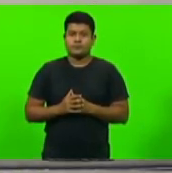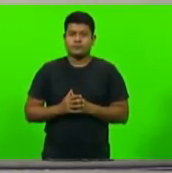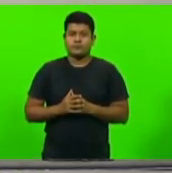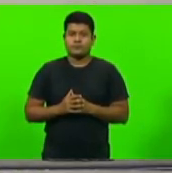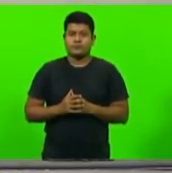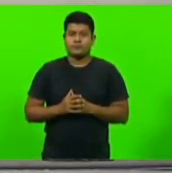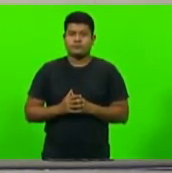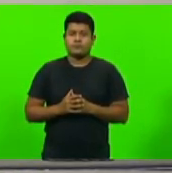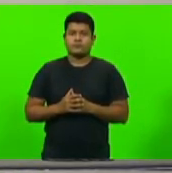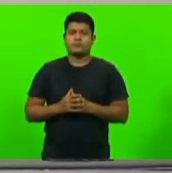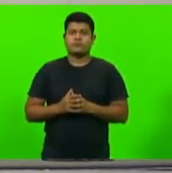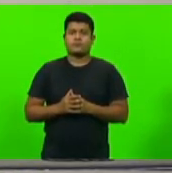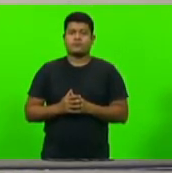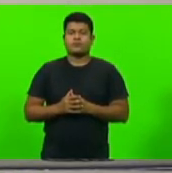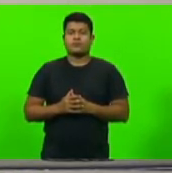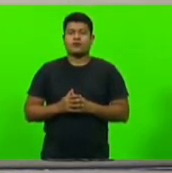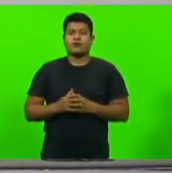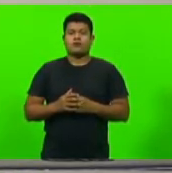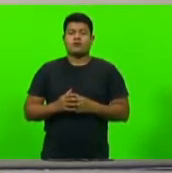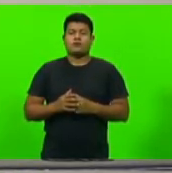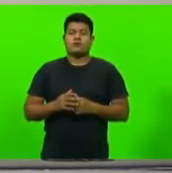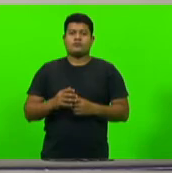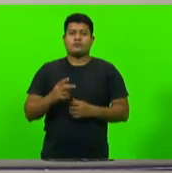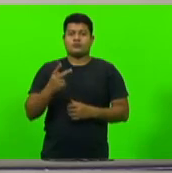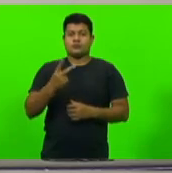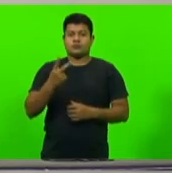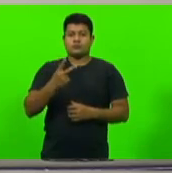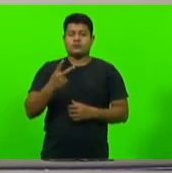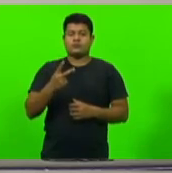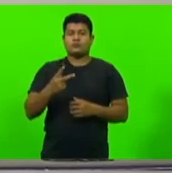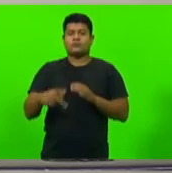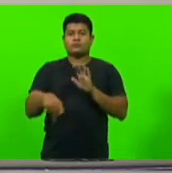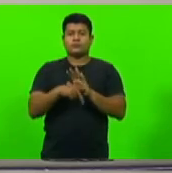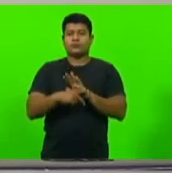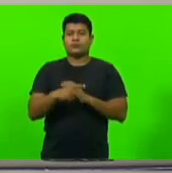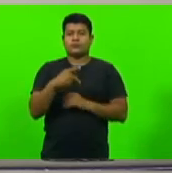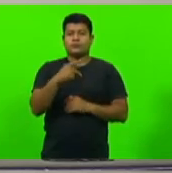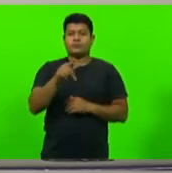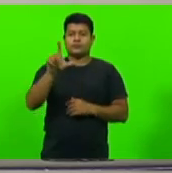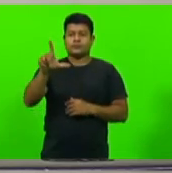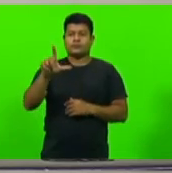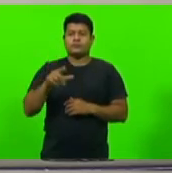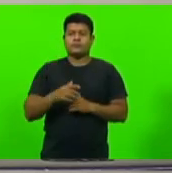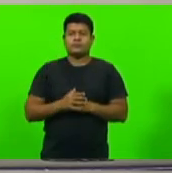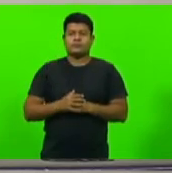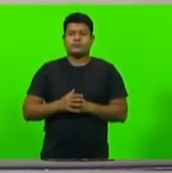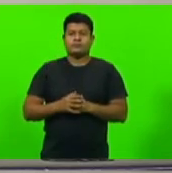O segundo horário pertence ao PL.